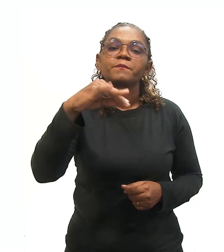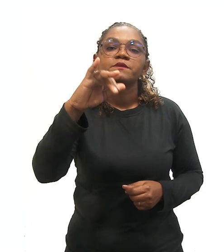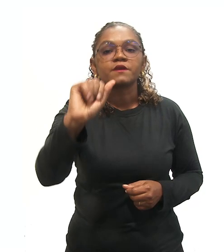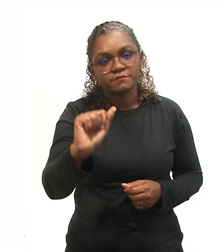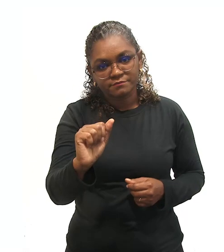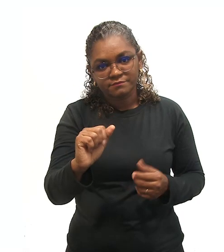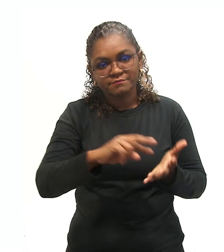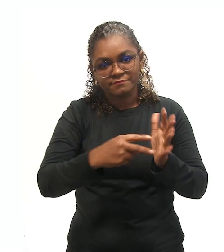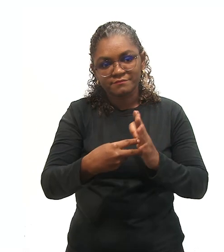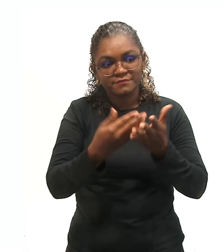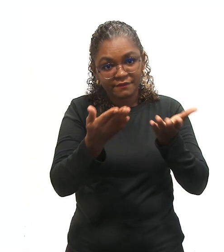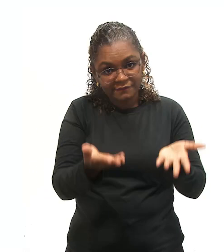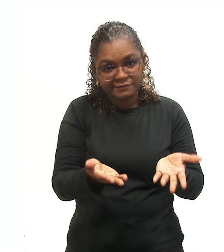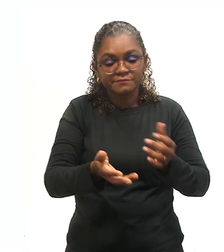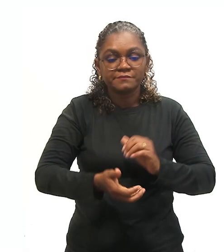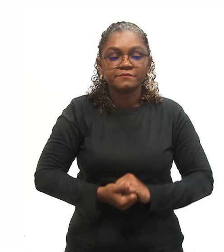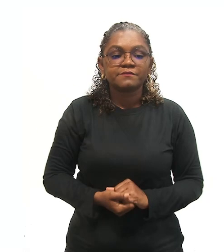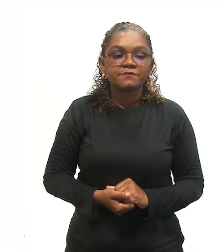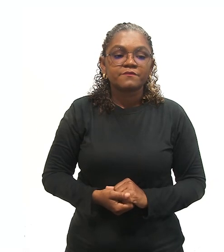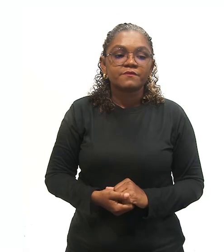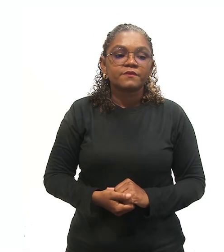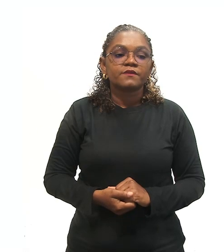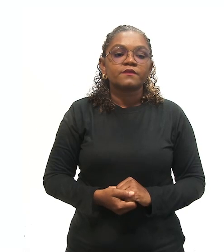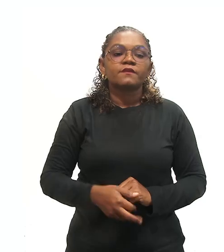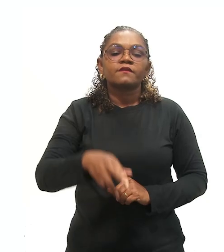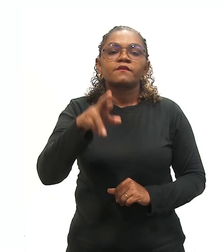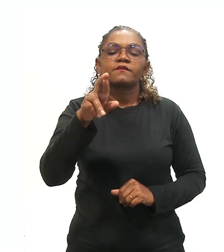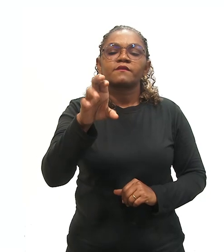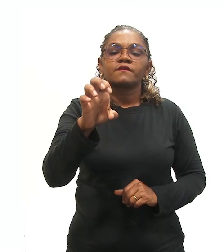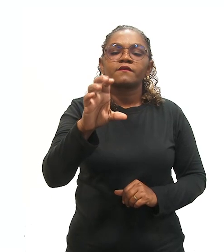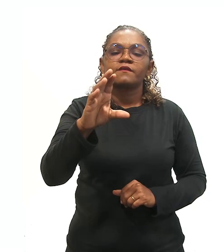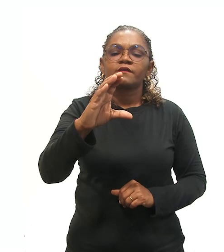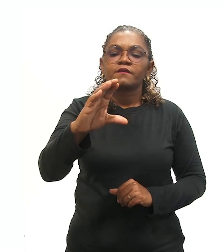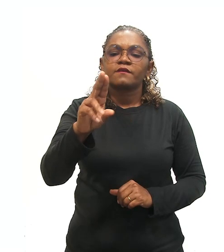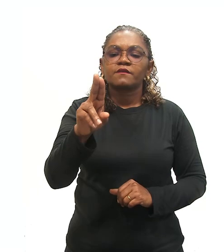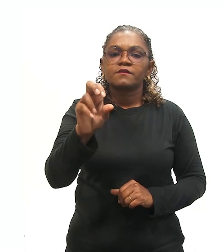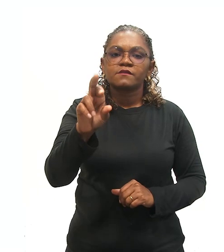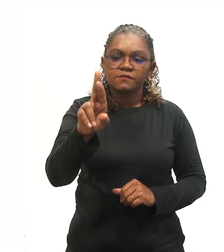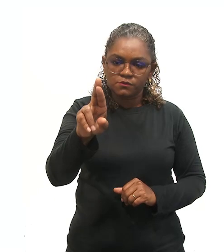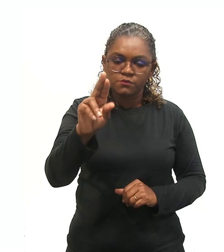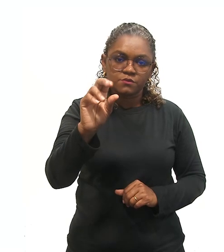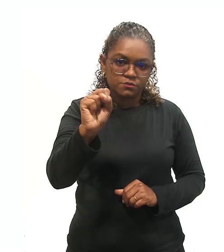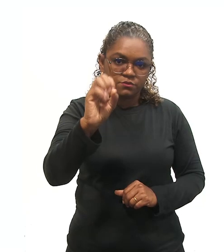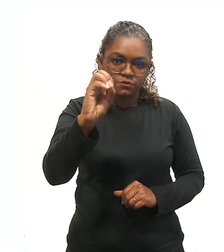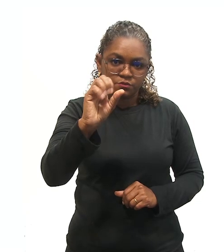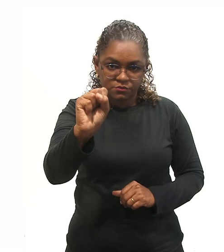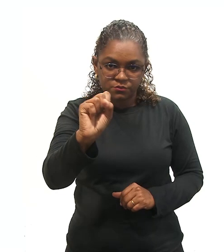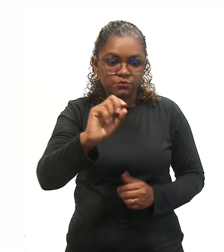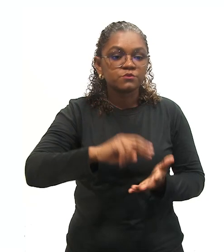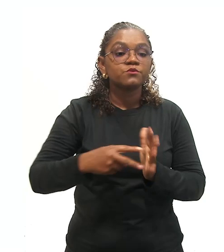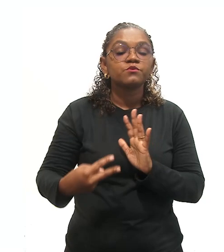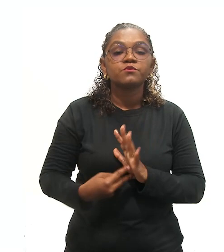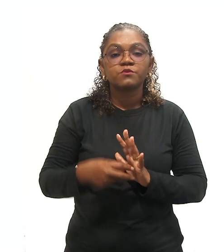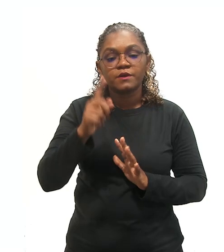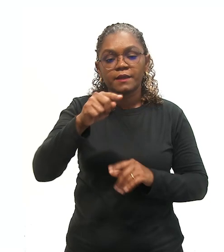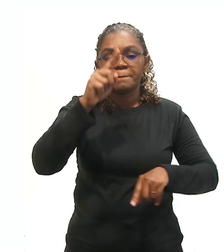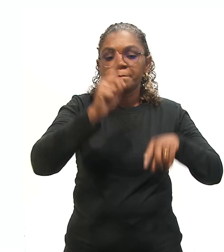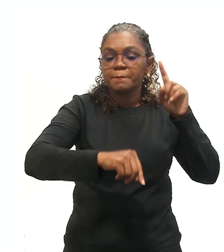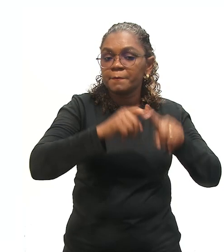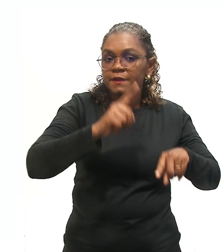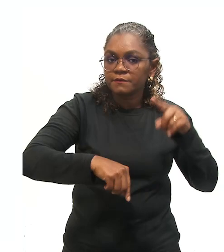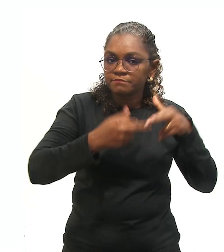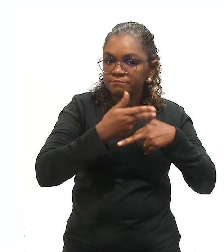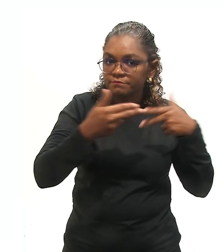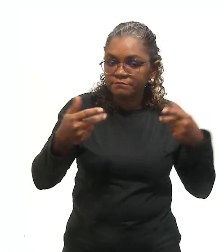recursos produtivos, que é tudo que a gente usa para produzir, que são a energia, as máquinas, equipamentos, os prédios, as instalações,